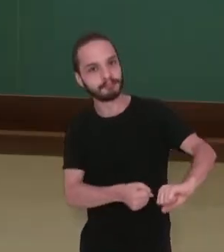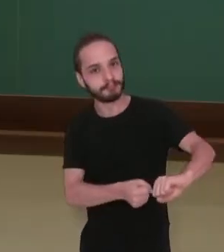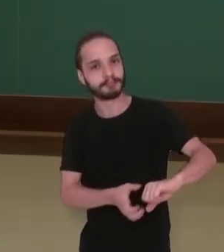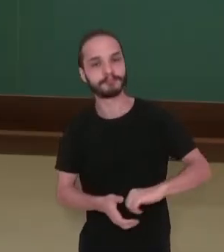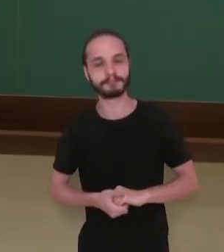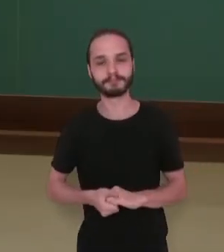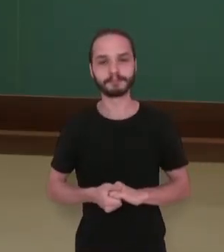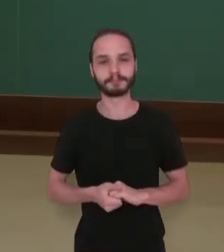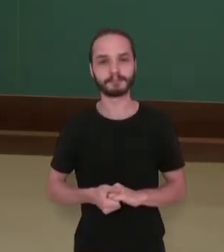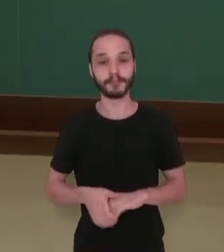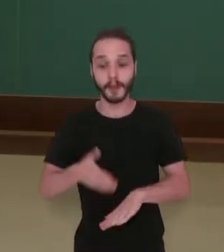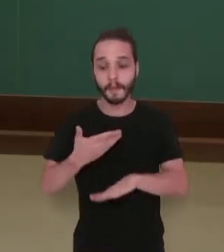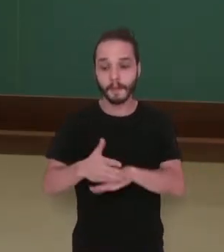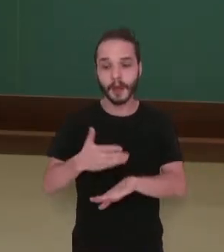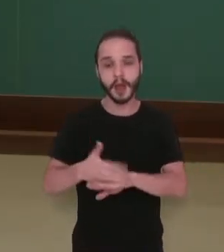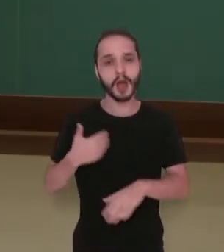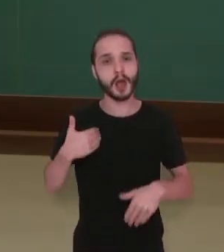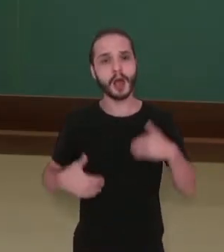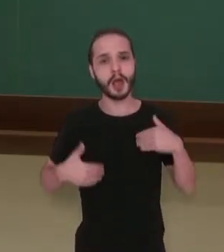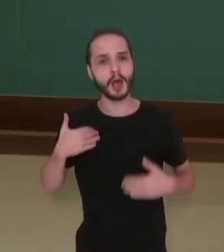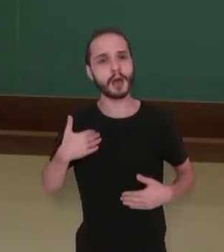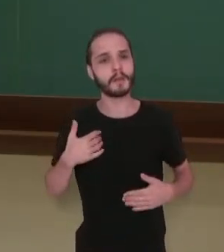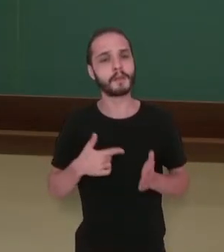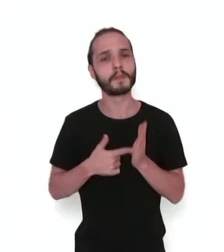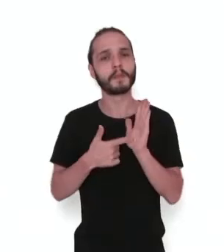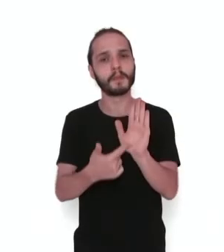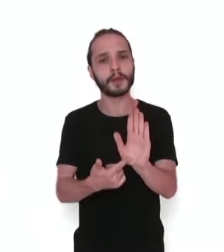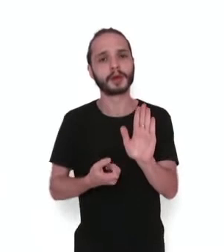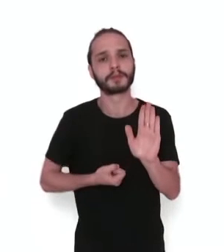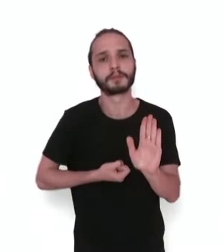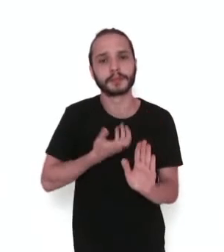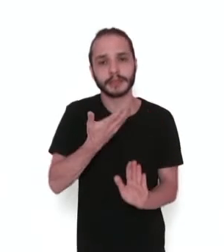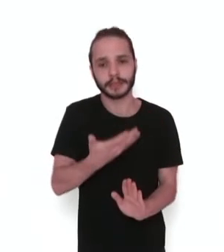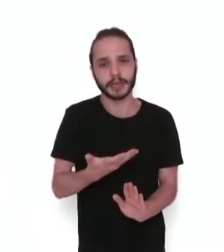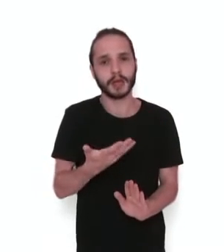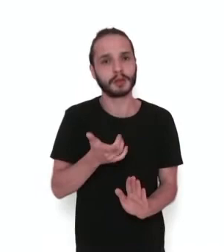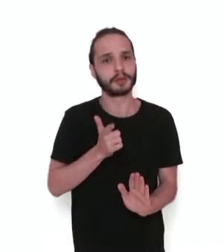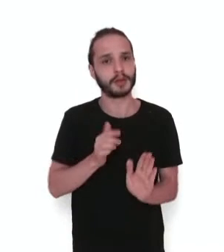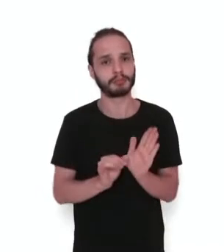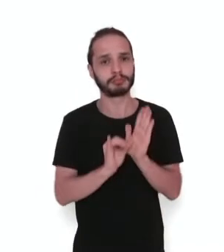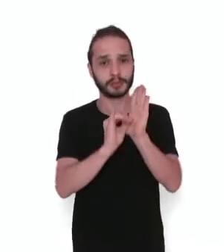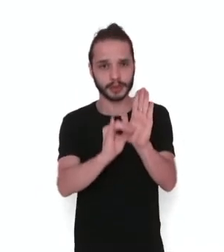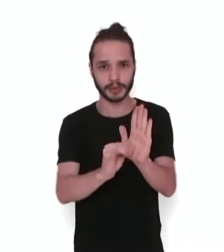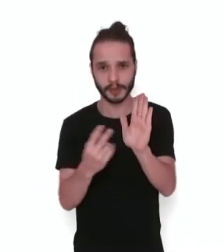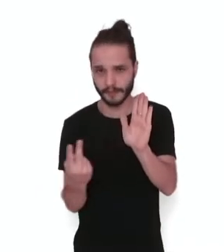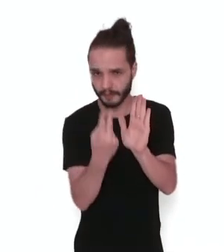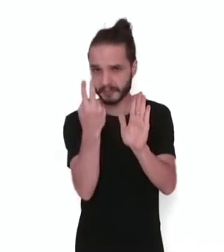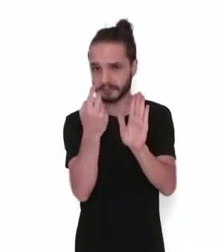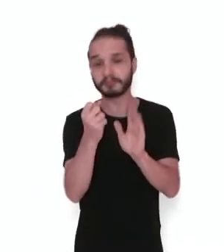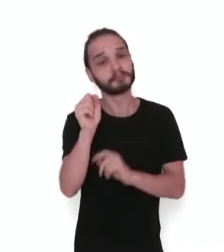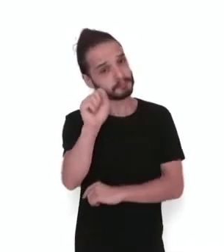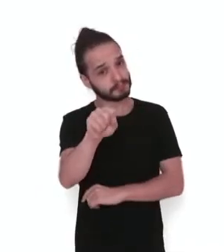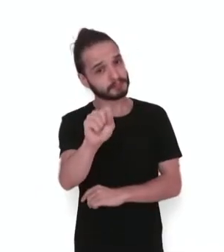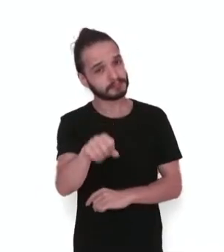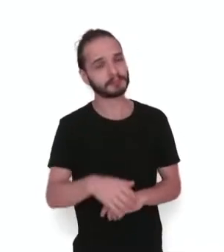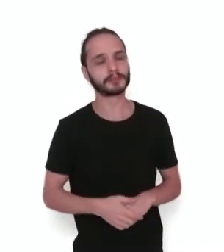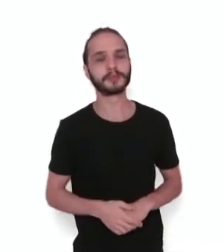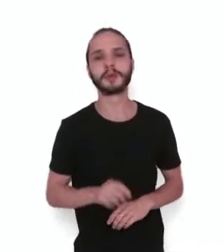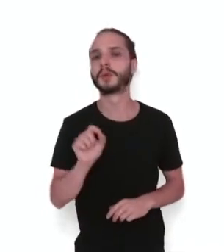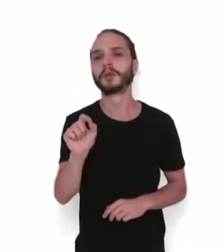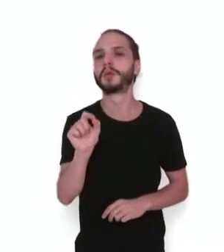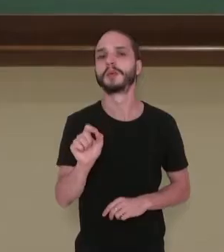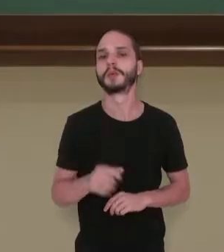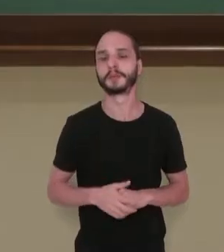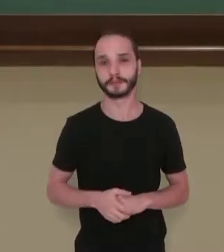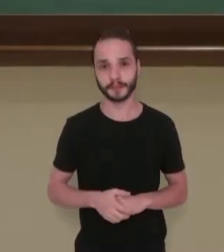corporal representa uma forma de expressão que revela valores e identidades? Sim, Eu posso dizer o quê?